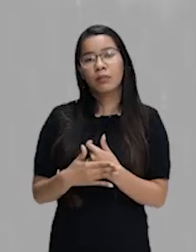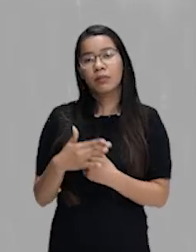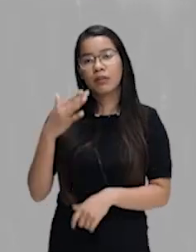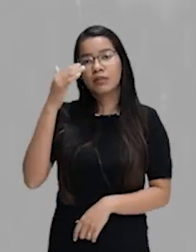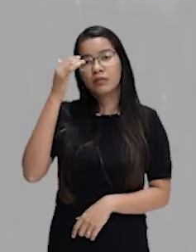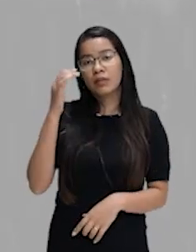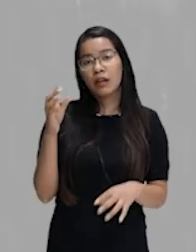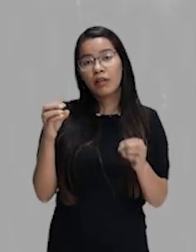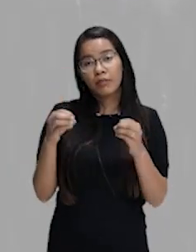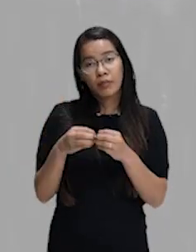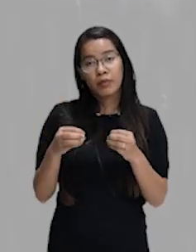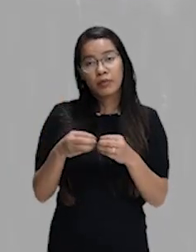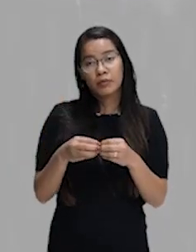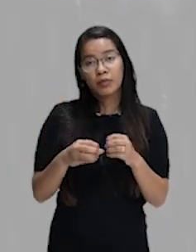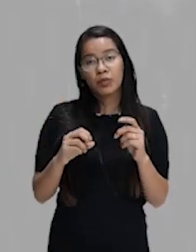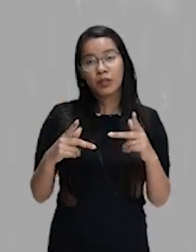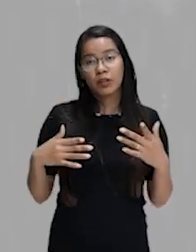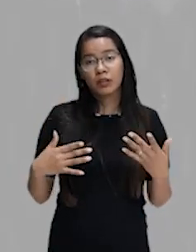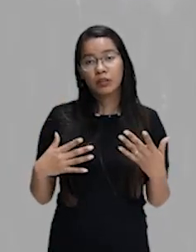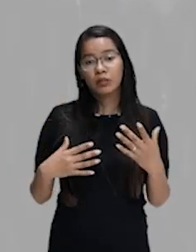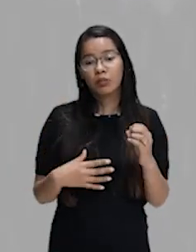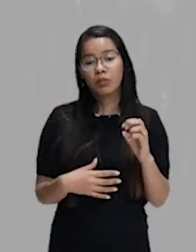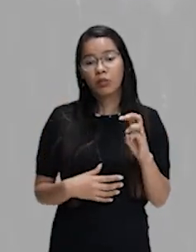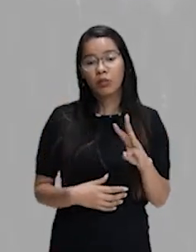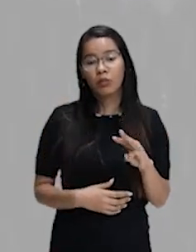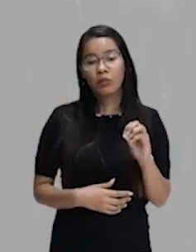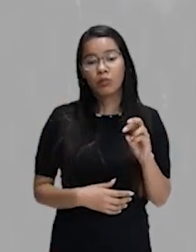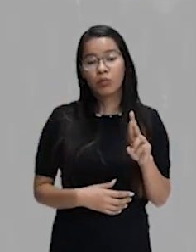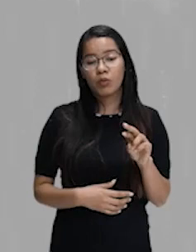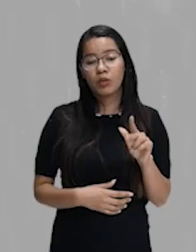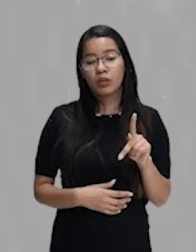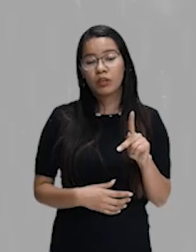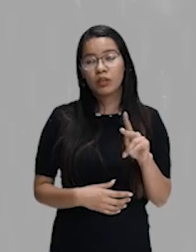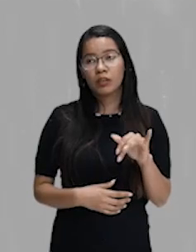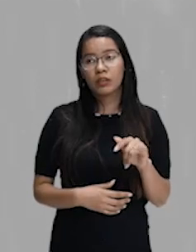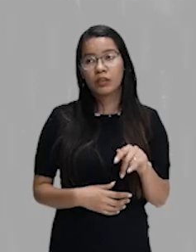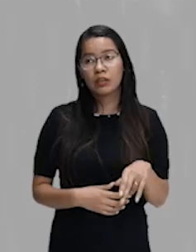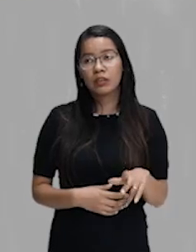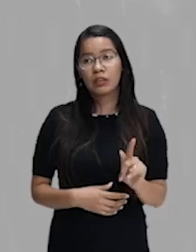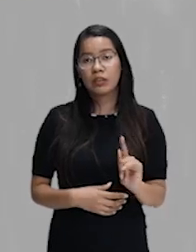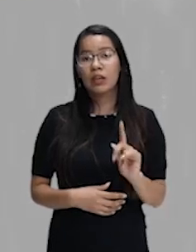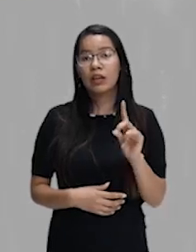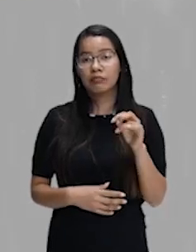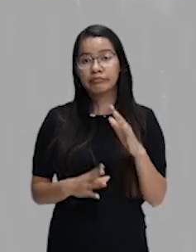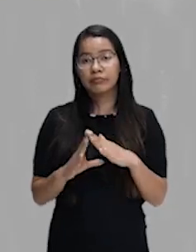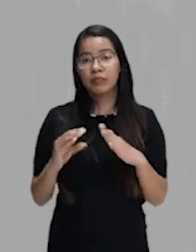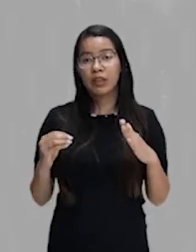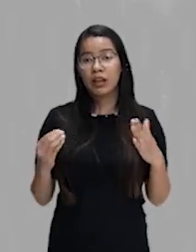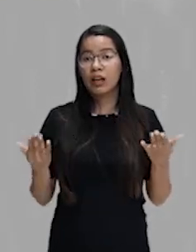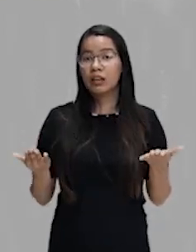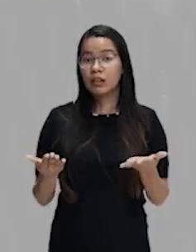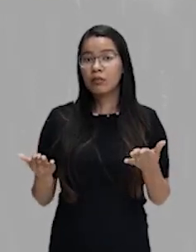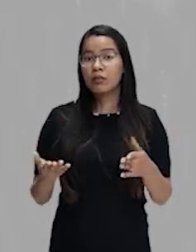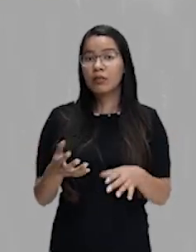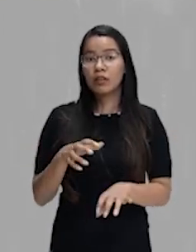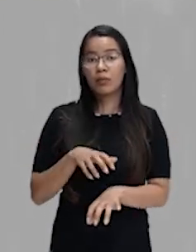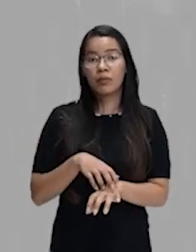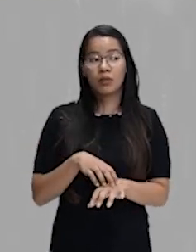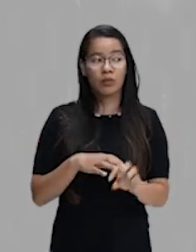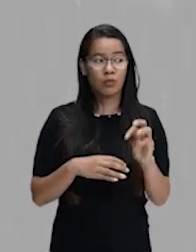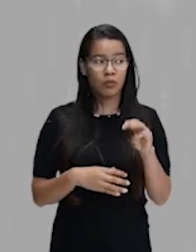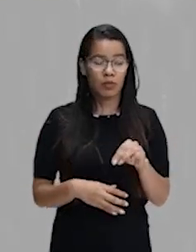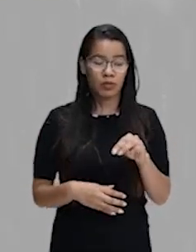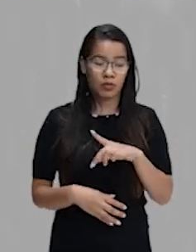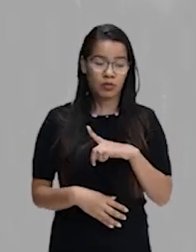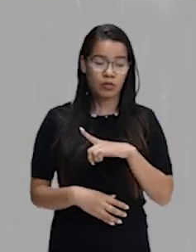fazer esse atendimento. Então os coworkings é uma coisa que está muito na moda. Né? Aqui mesmo, na capital do Maranhão, em São Luís, existem